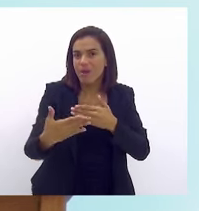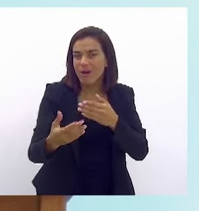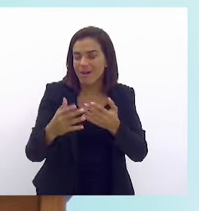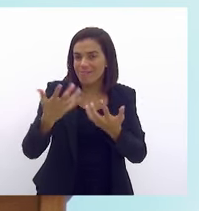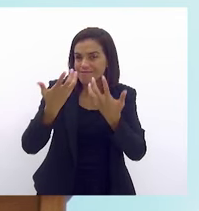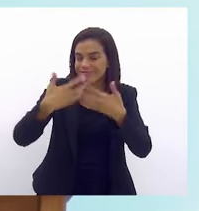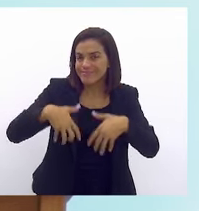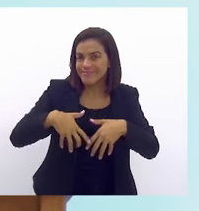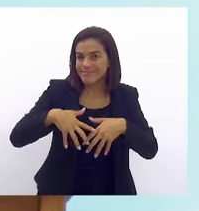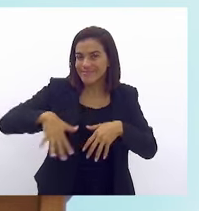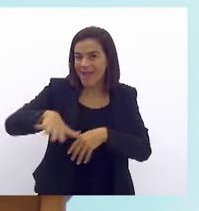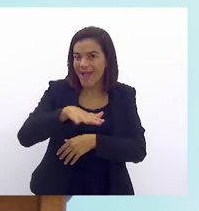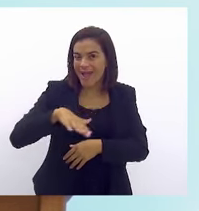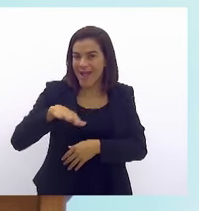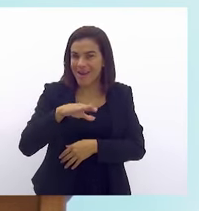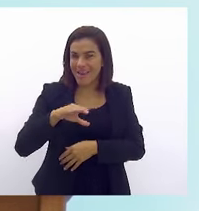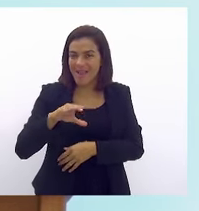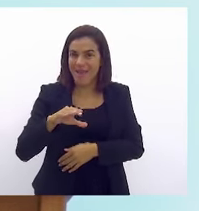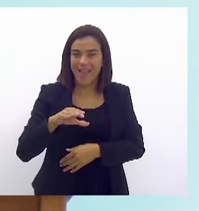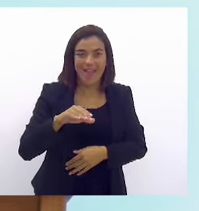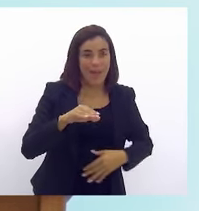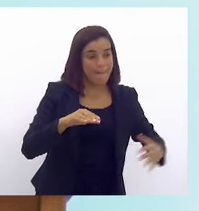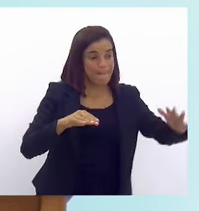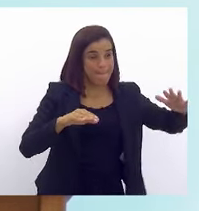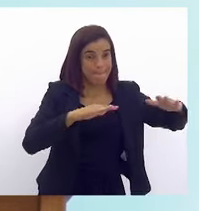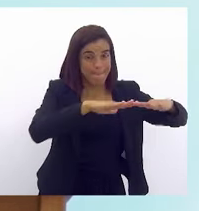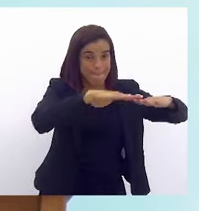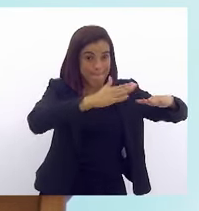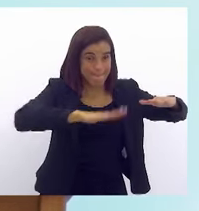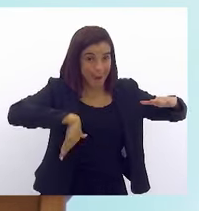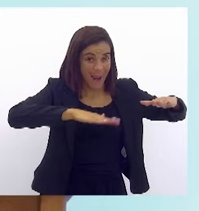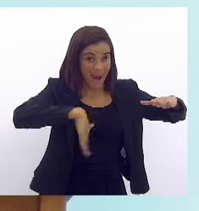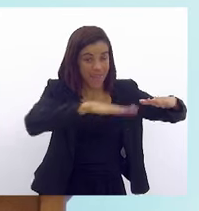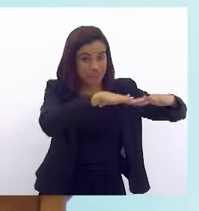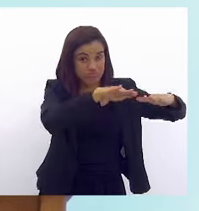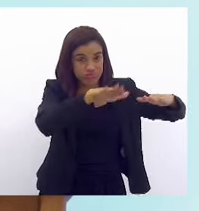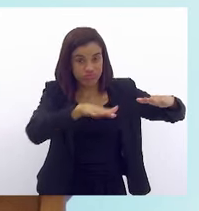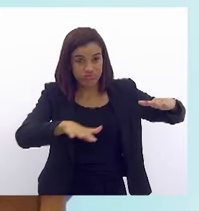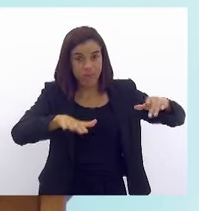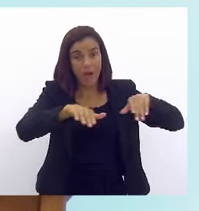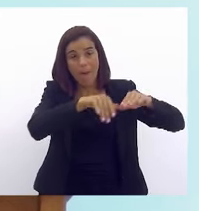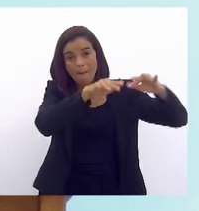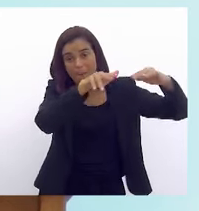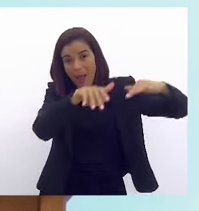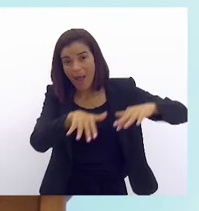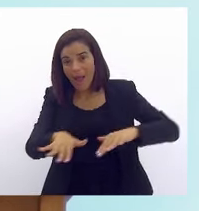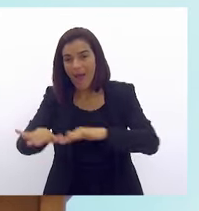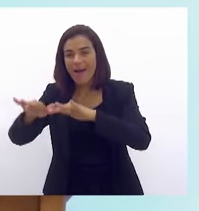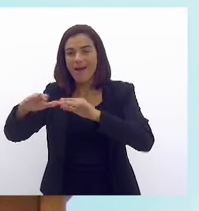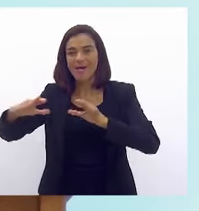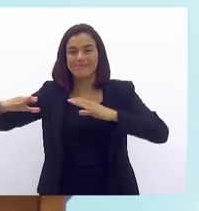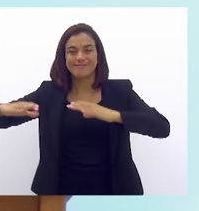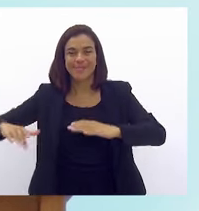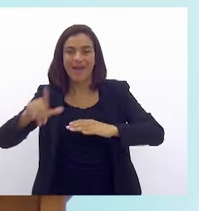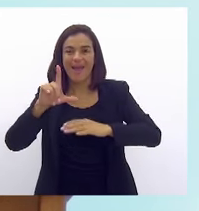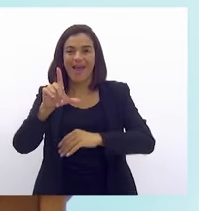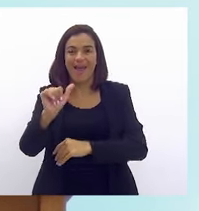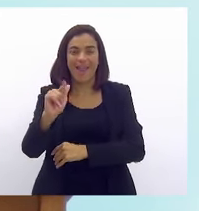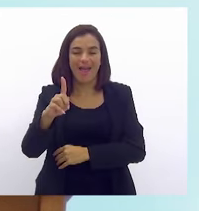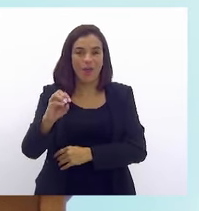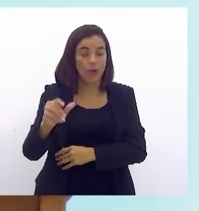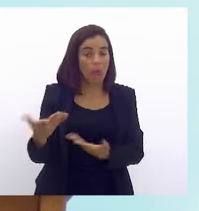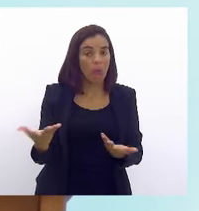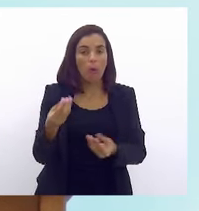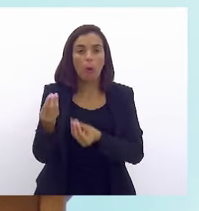ecossistema lagunar sem ter sido estudado antes, num ambiente mais controlado, para ver se